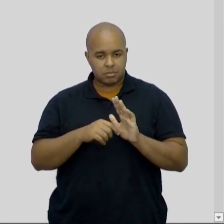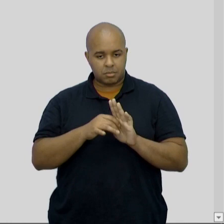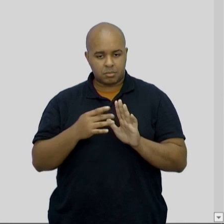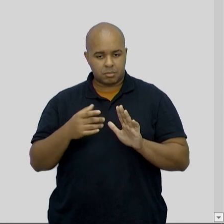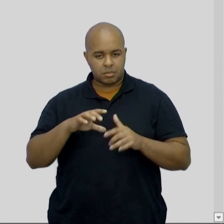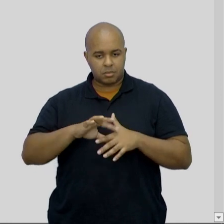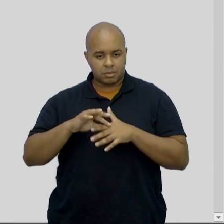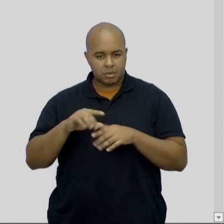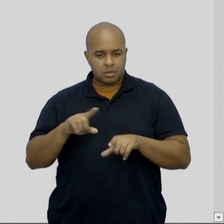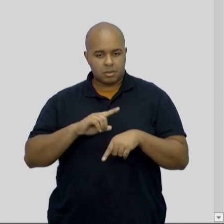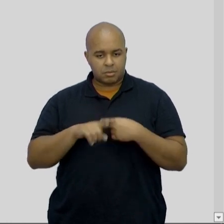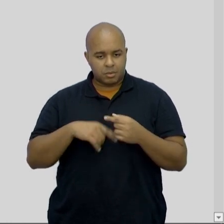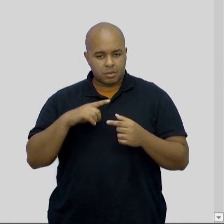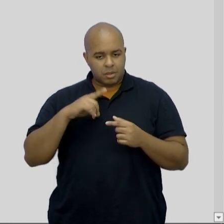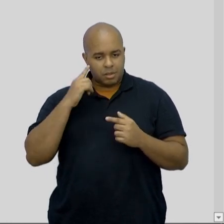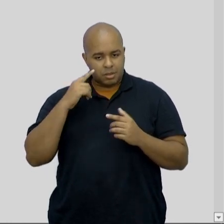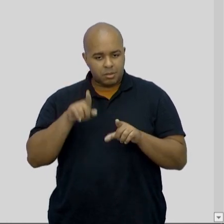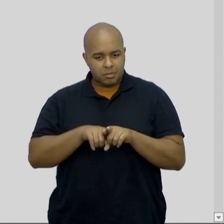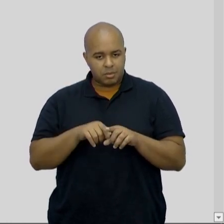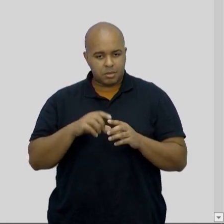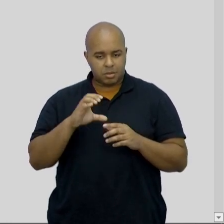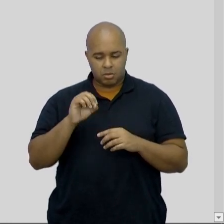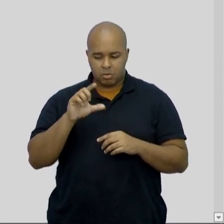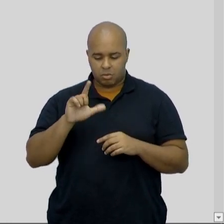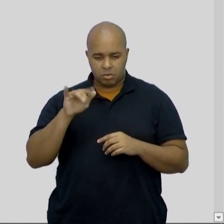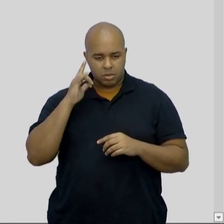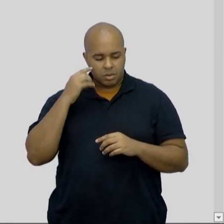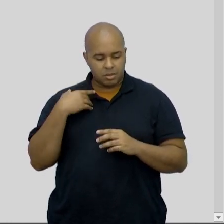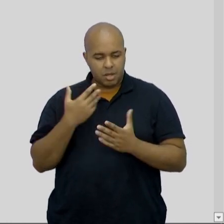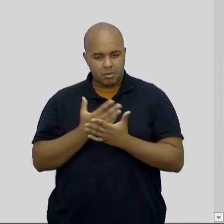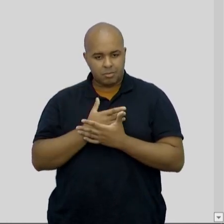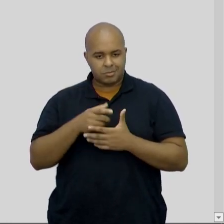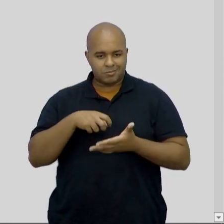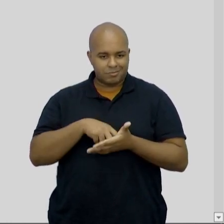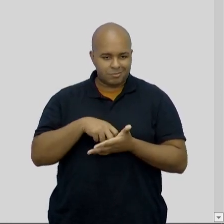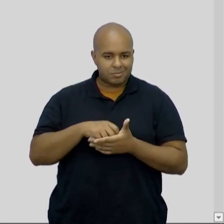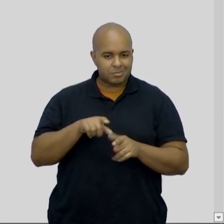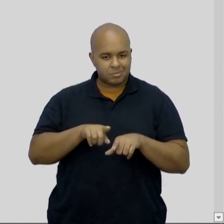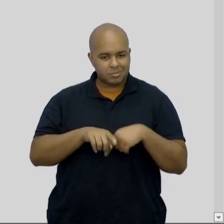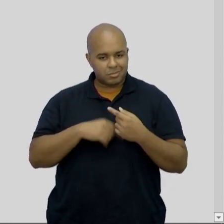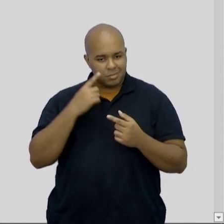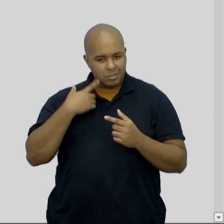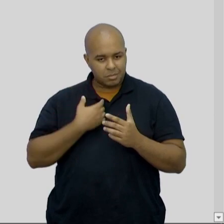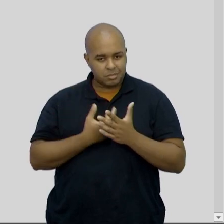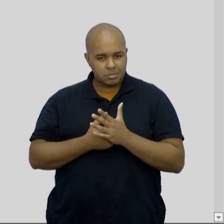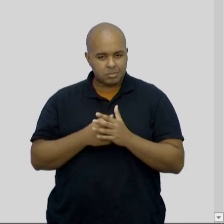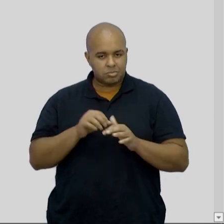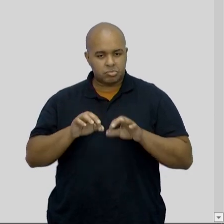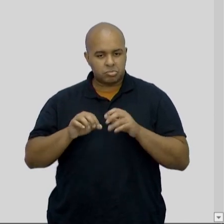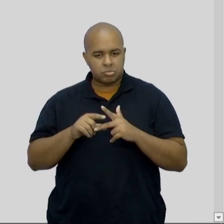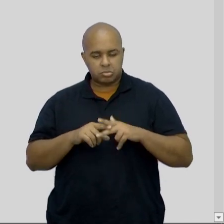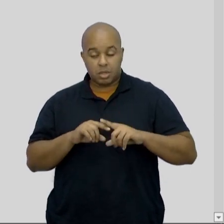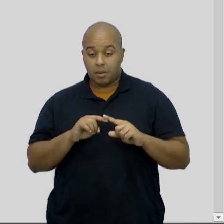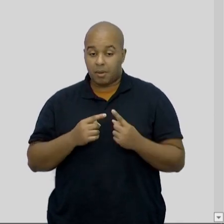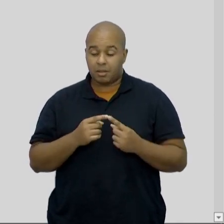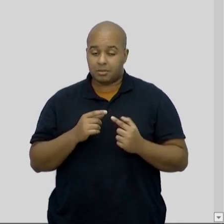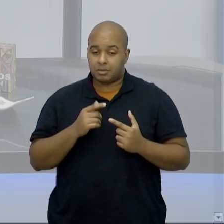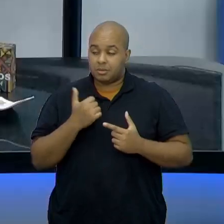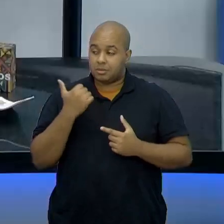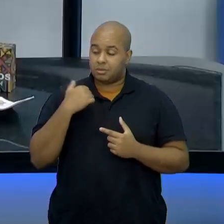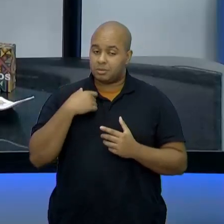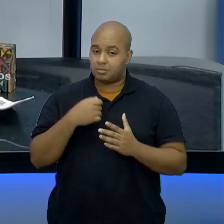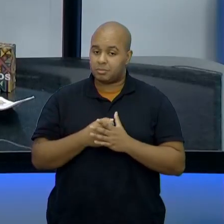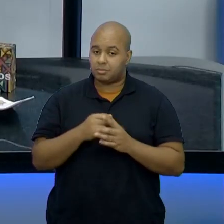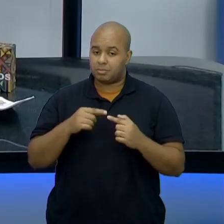de líder. Nós temos as cartas de colonialismo, que trazem algumas penalidades. E as cartas de recurso. Só que no caso, aqui